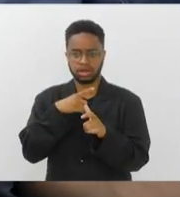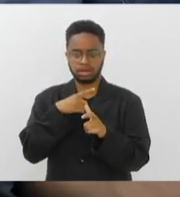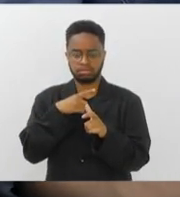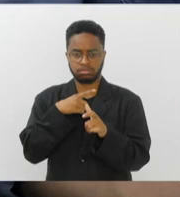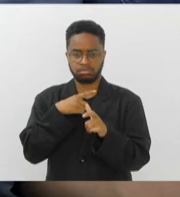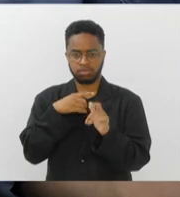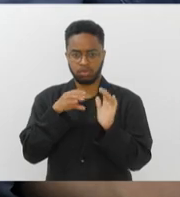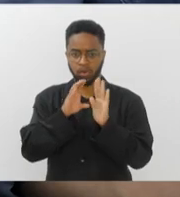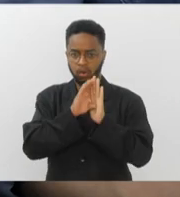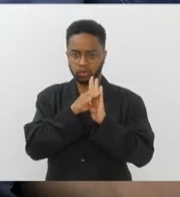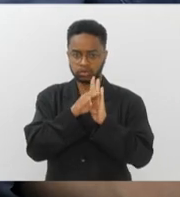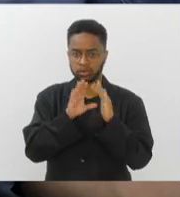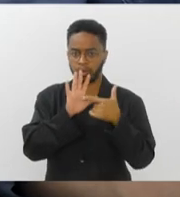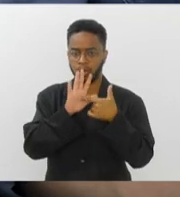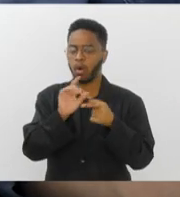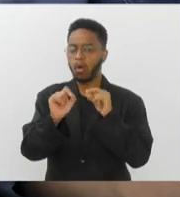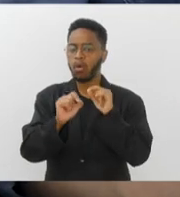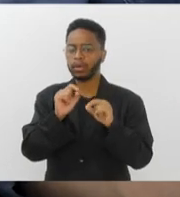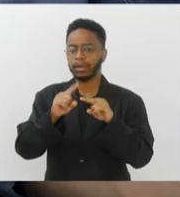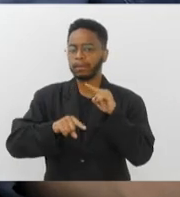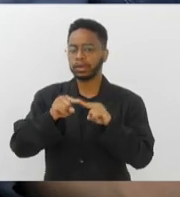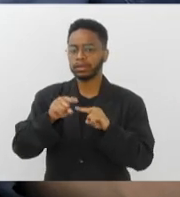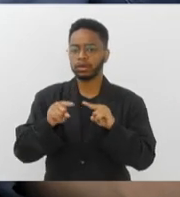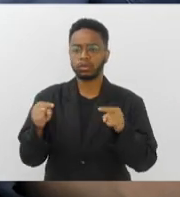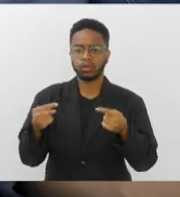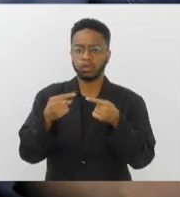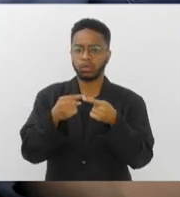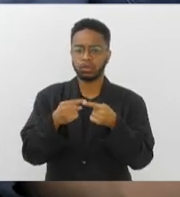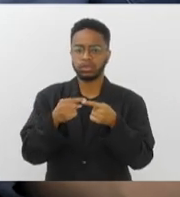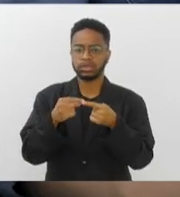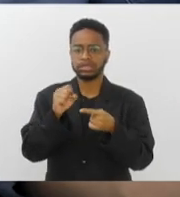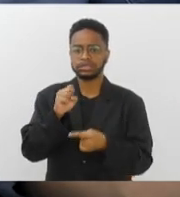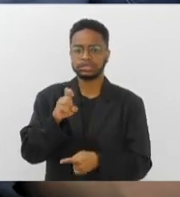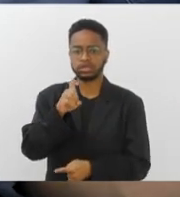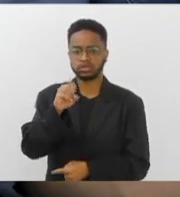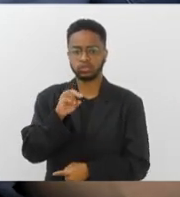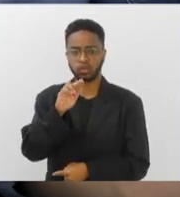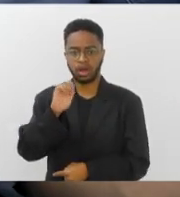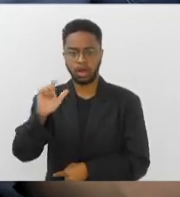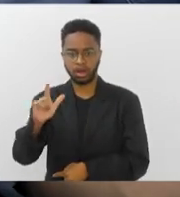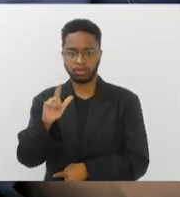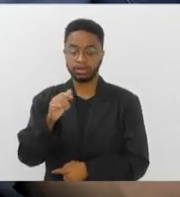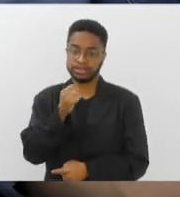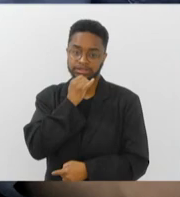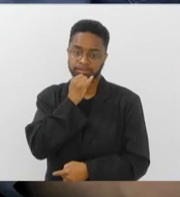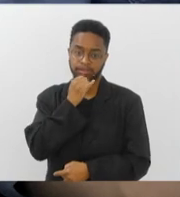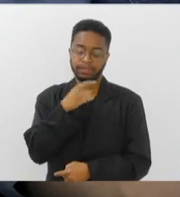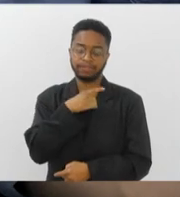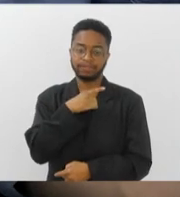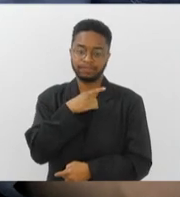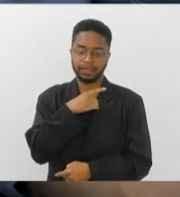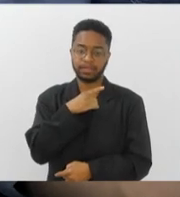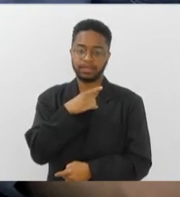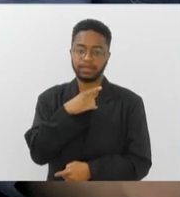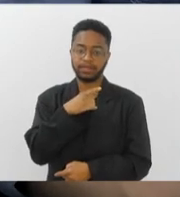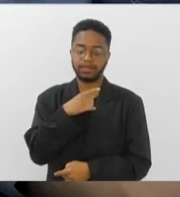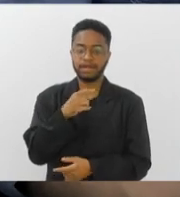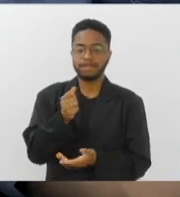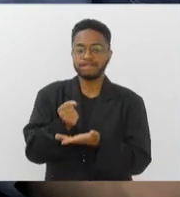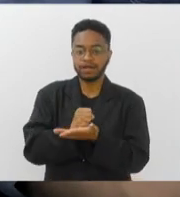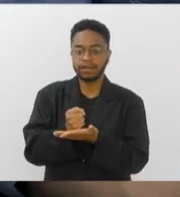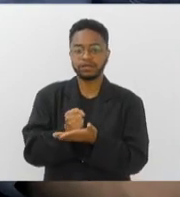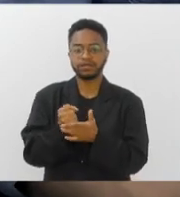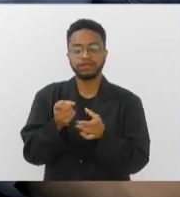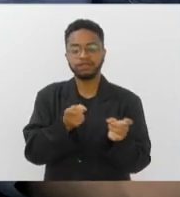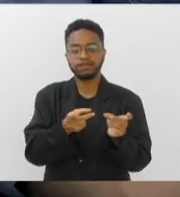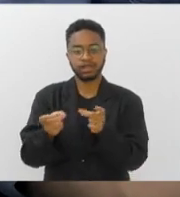seriam os produtos com conotação sexual ou erótica? Vou dar um exemplo. As farmácias que vendem camisinha, KY